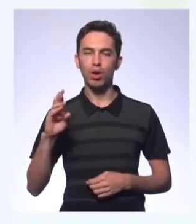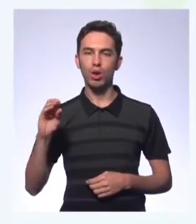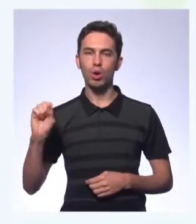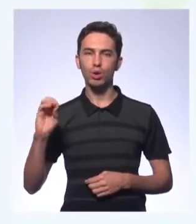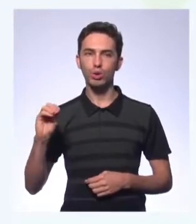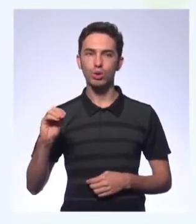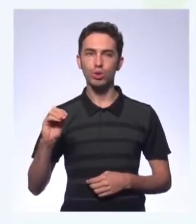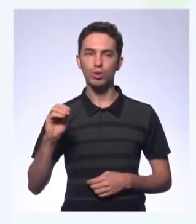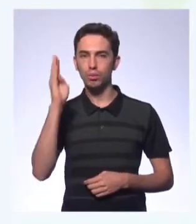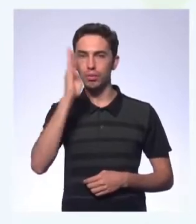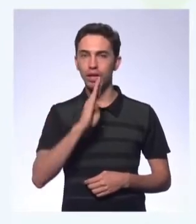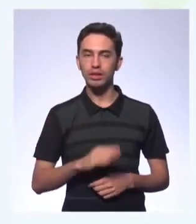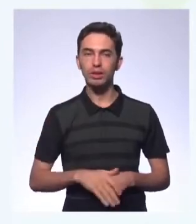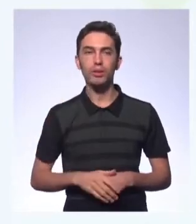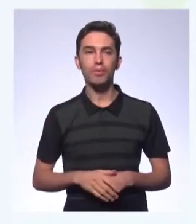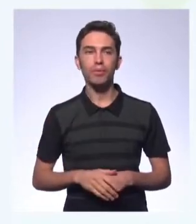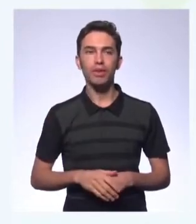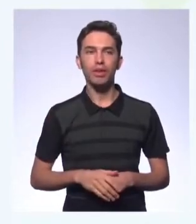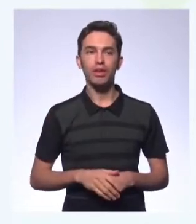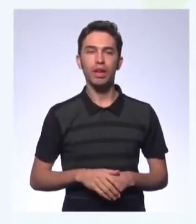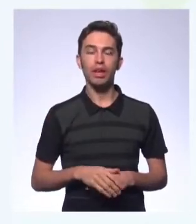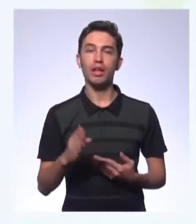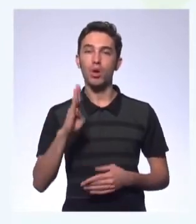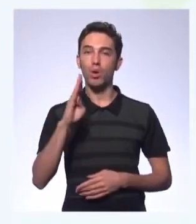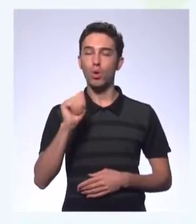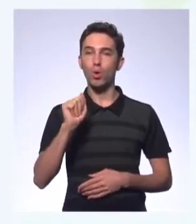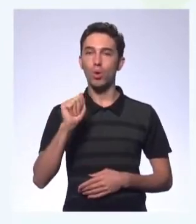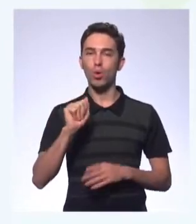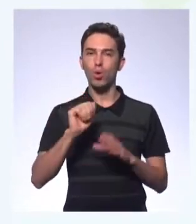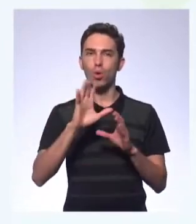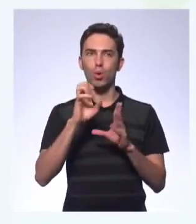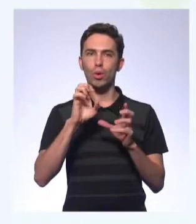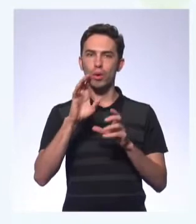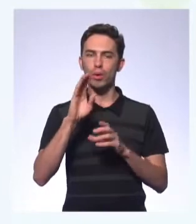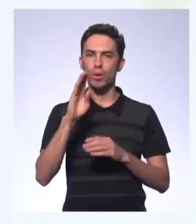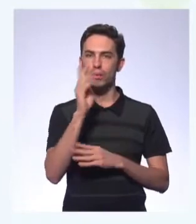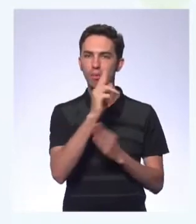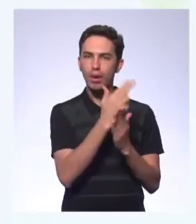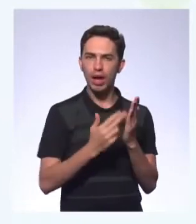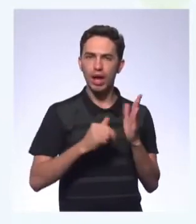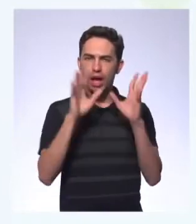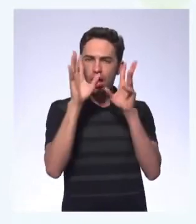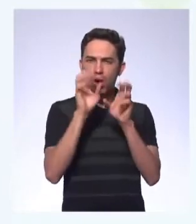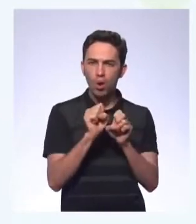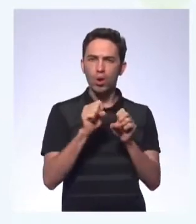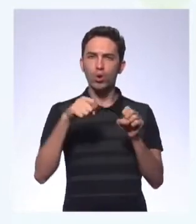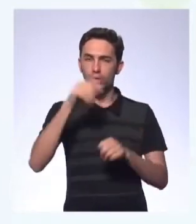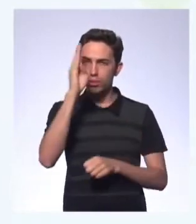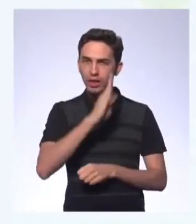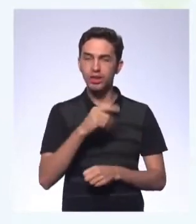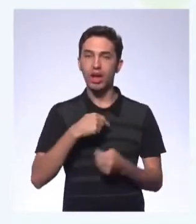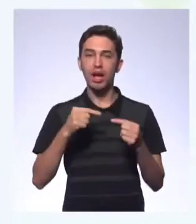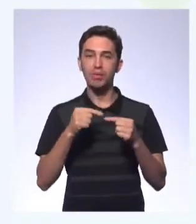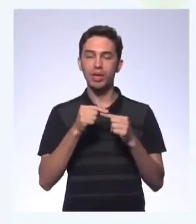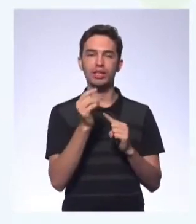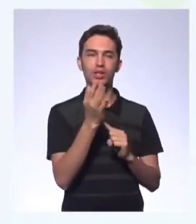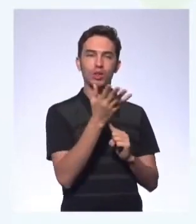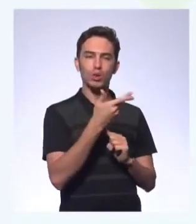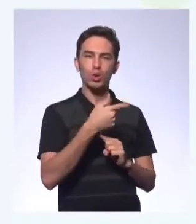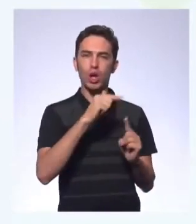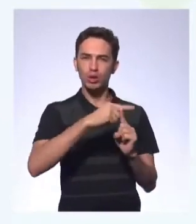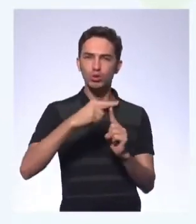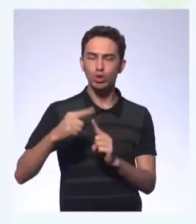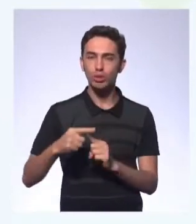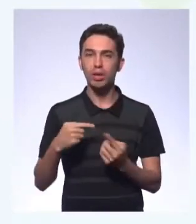O Barrocos no Brasil foi estilo artístico, dominante durante a maior parte do período colonial,